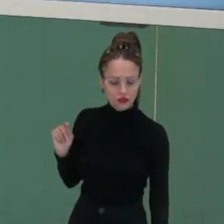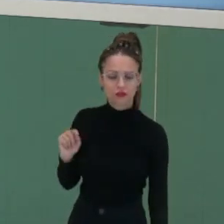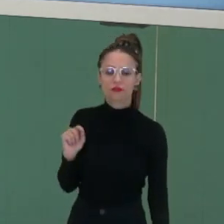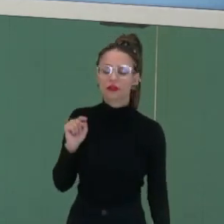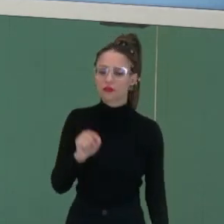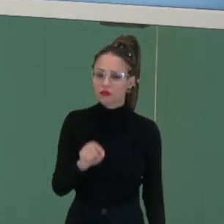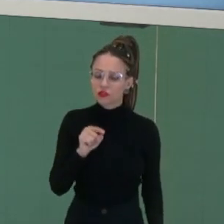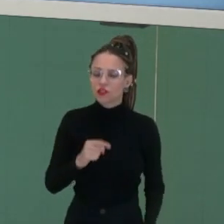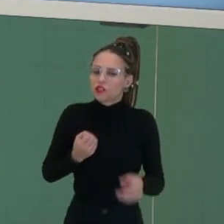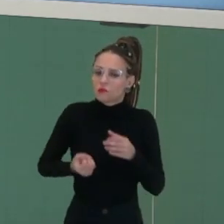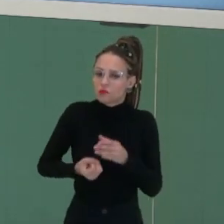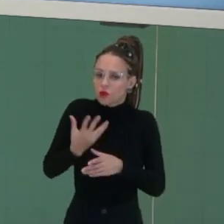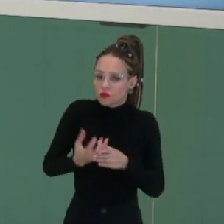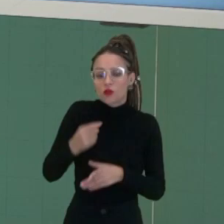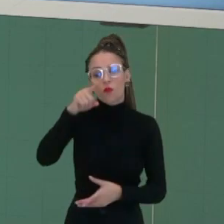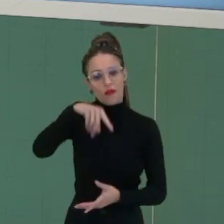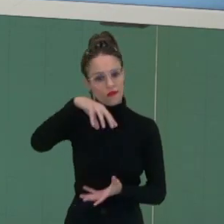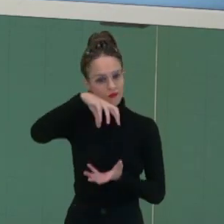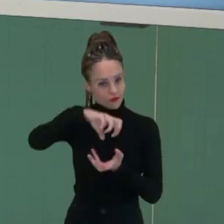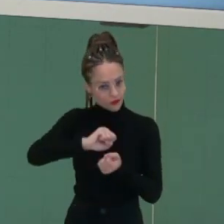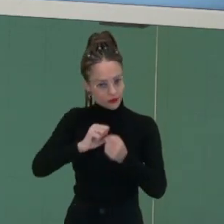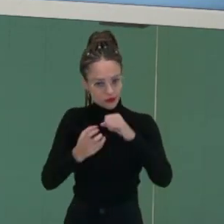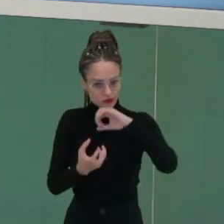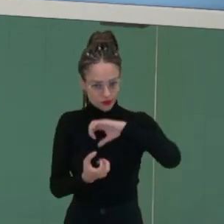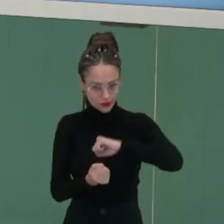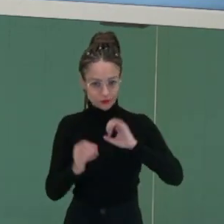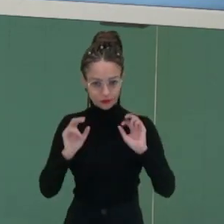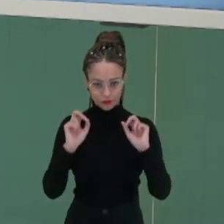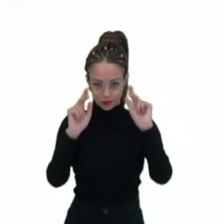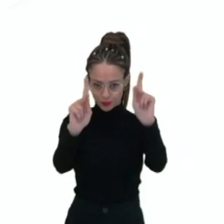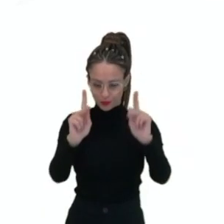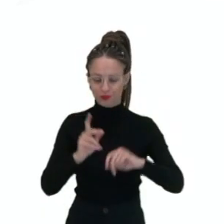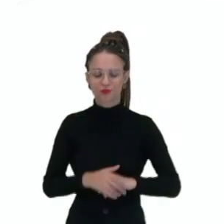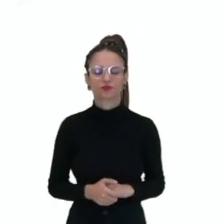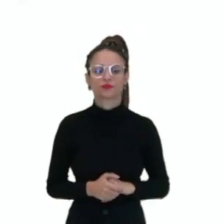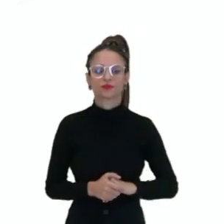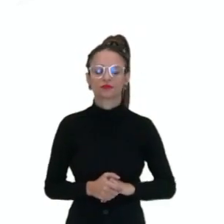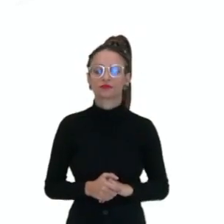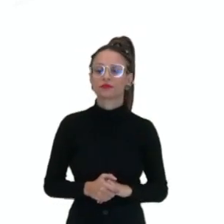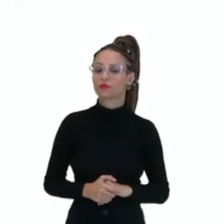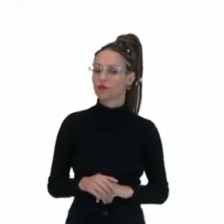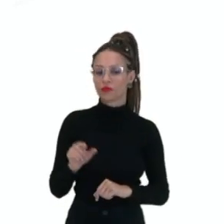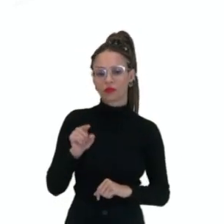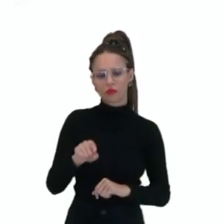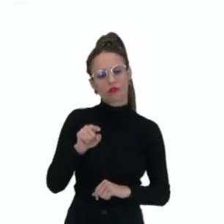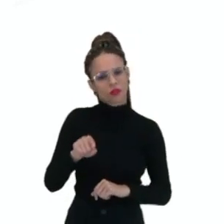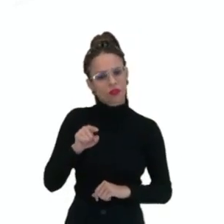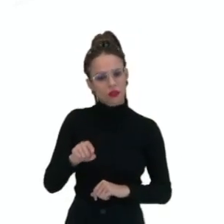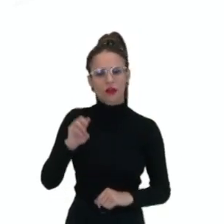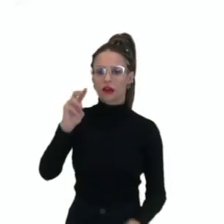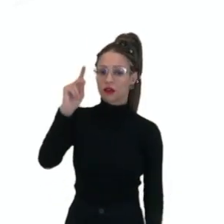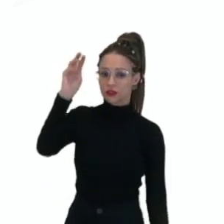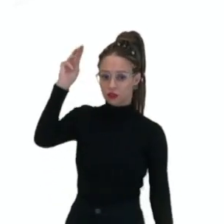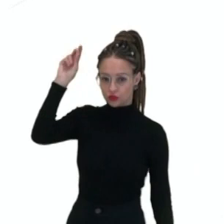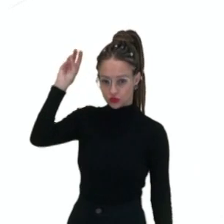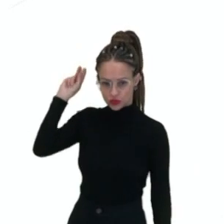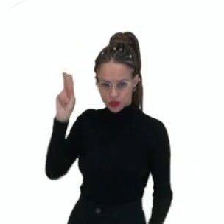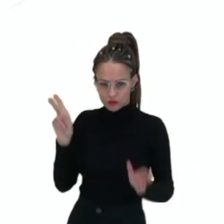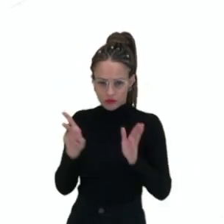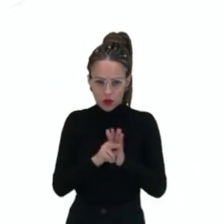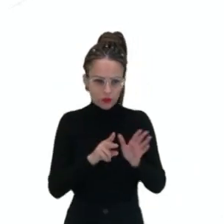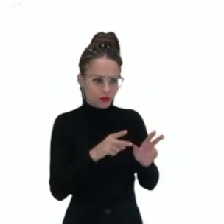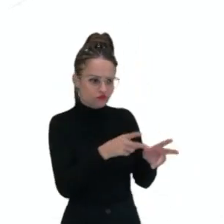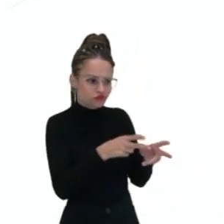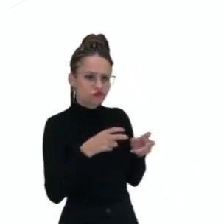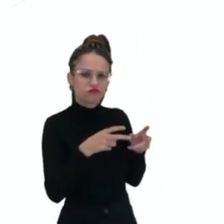nesta produção é o artesanato, ok? Por ser uma forma bastante antiga de transformação